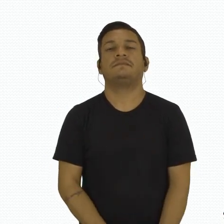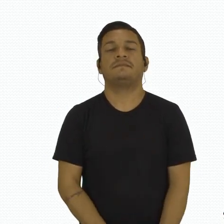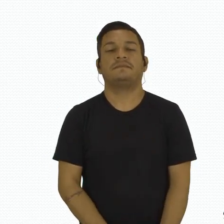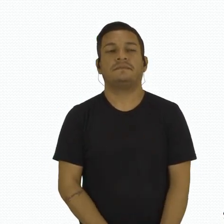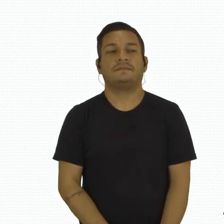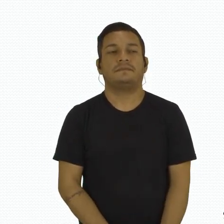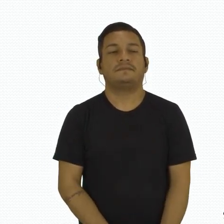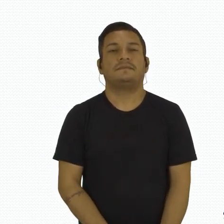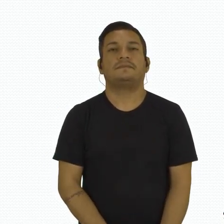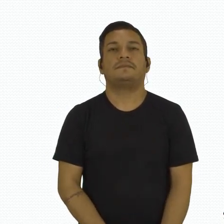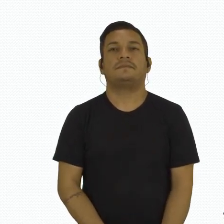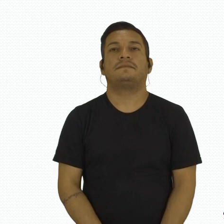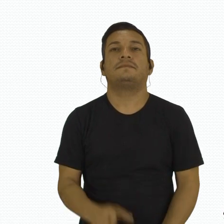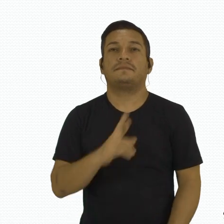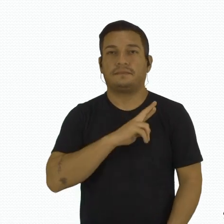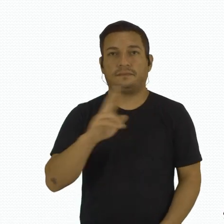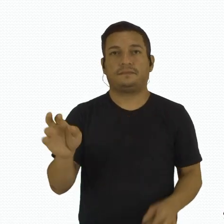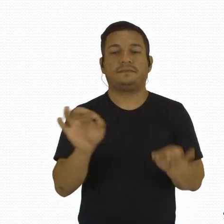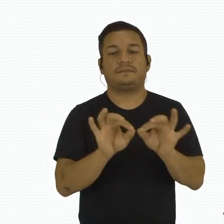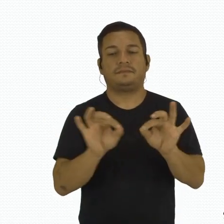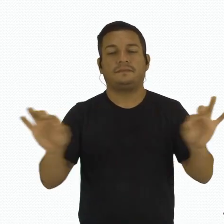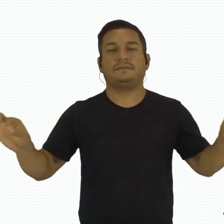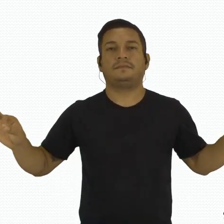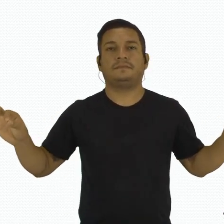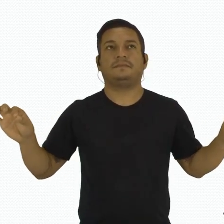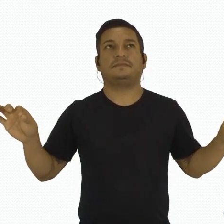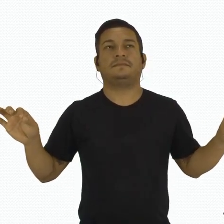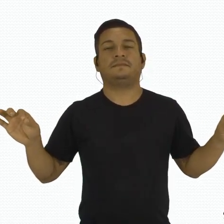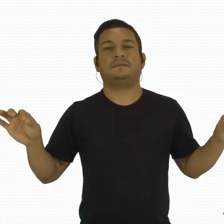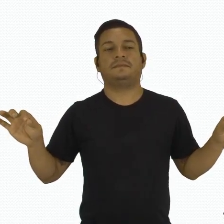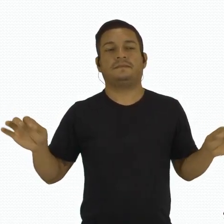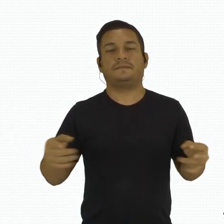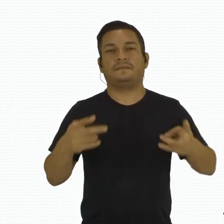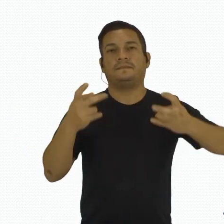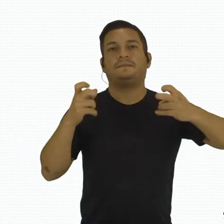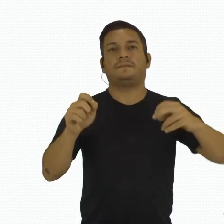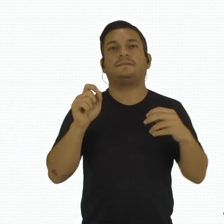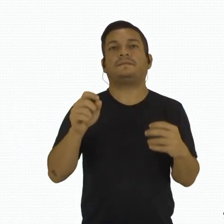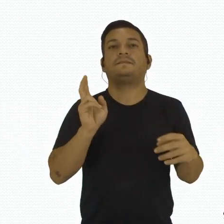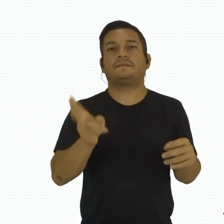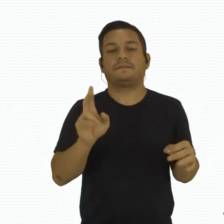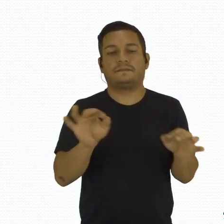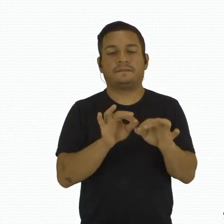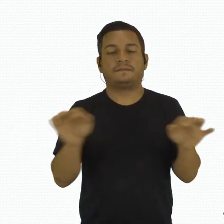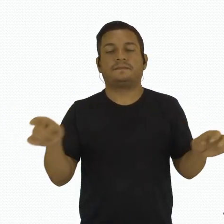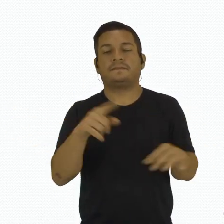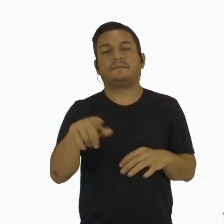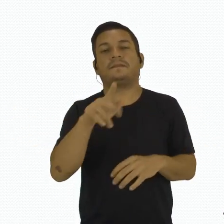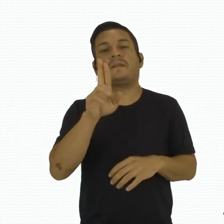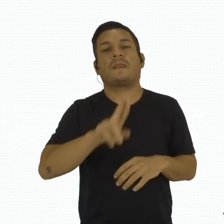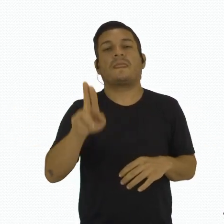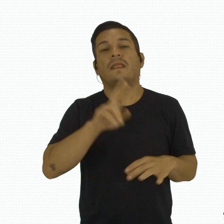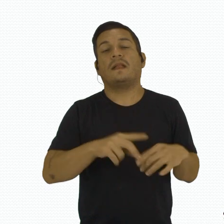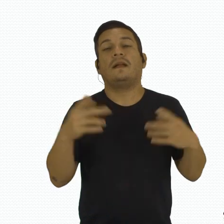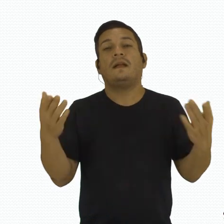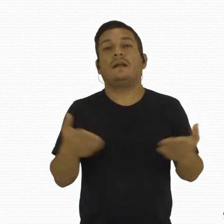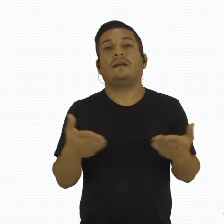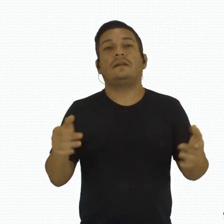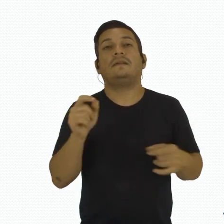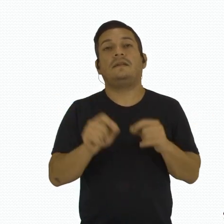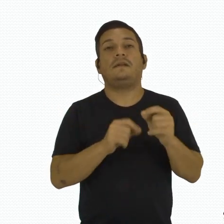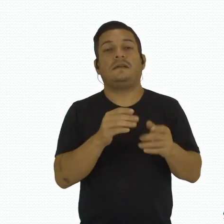Então, ó, vamos representar aí a nossa reta numérica, né? Então, perceba, gente, é a mesma reta que você vem utilizando, só que agora, entre